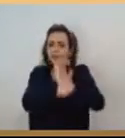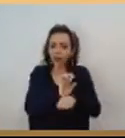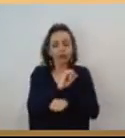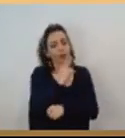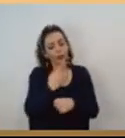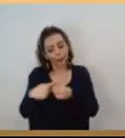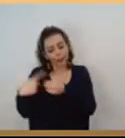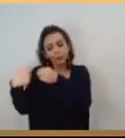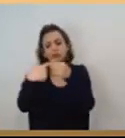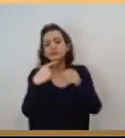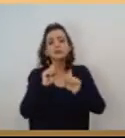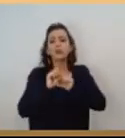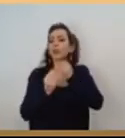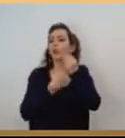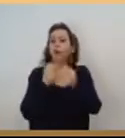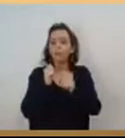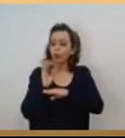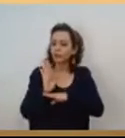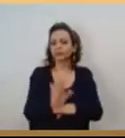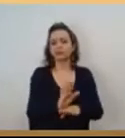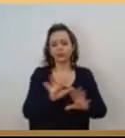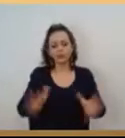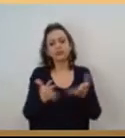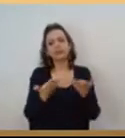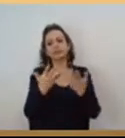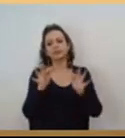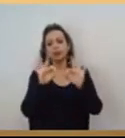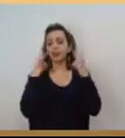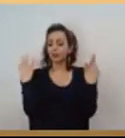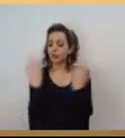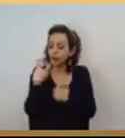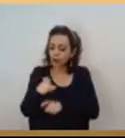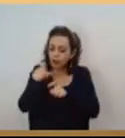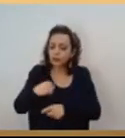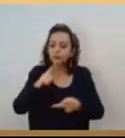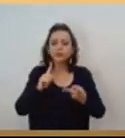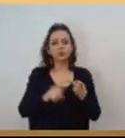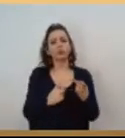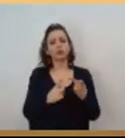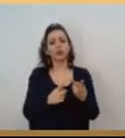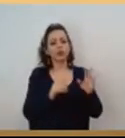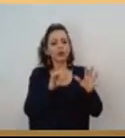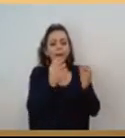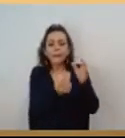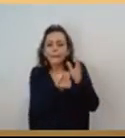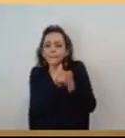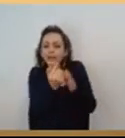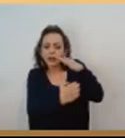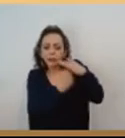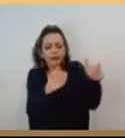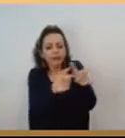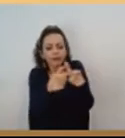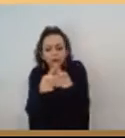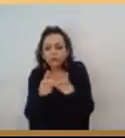cooperativas da Agricultura Familiar e toda essa produção sustentável para que a gente conseguiu consiga preservar o meio ambiente